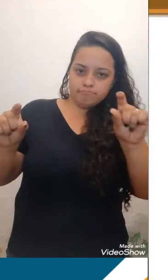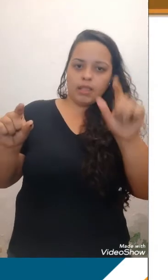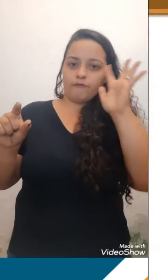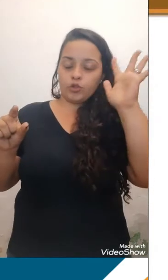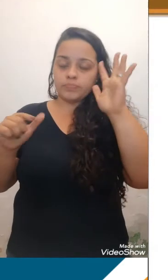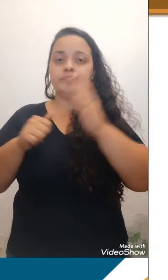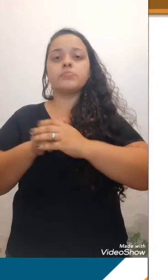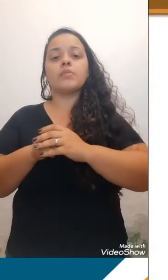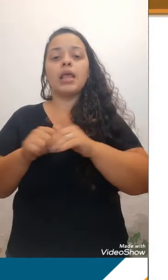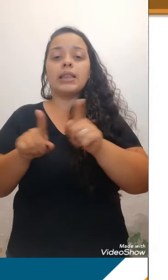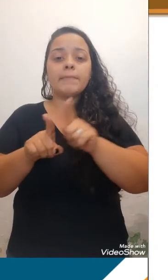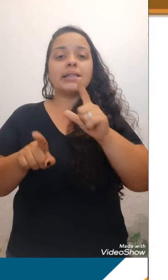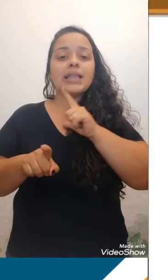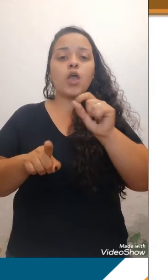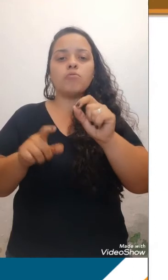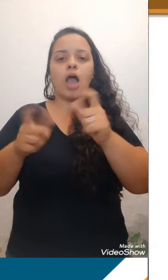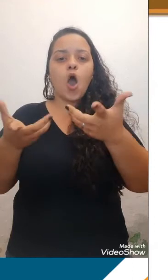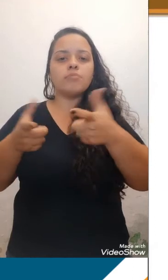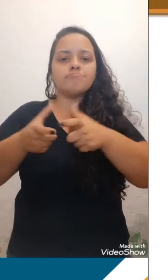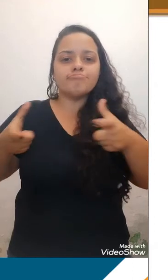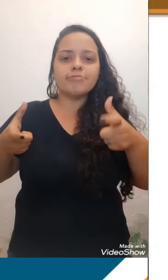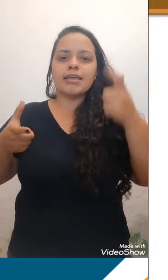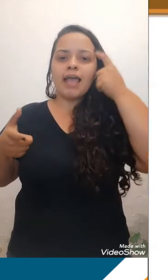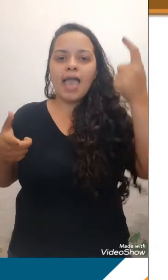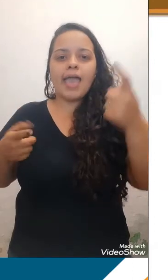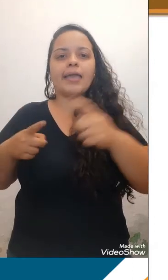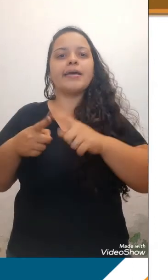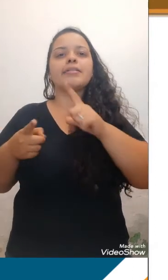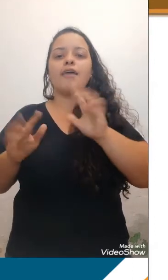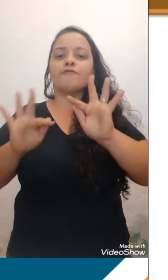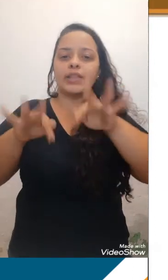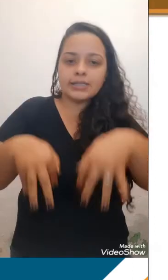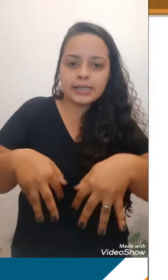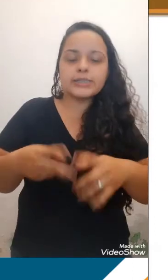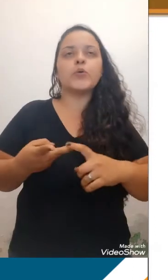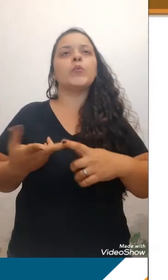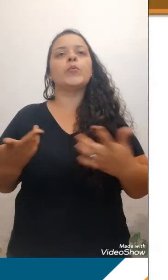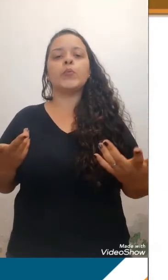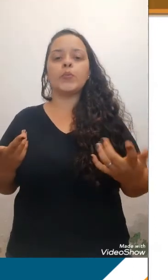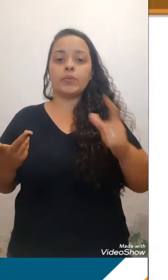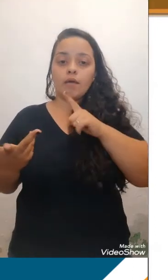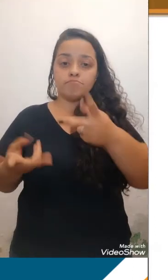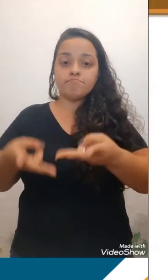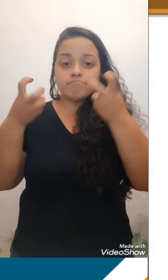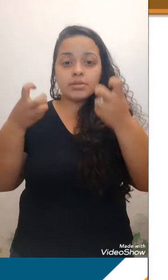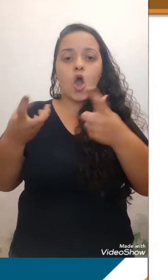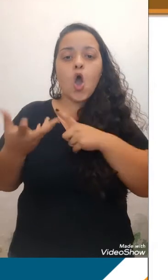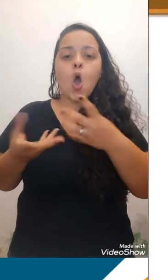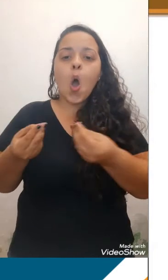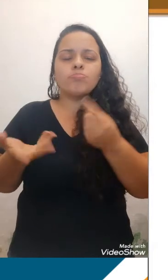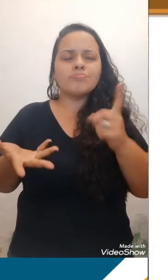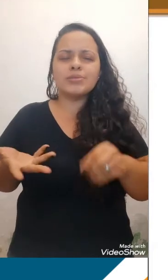citaçãozinha. E nós temos a ampliação da ideia, nós temos a finalização. Então,